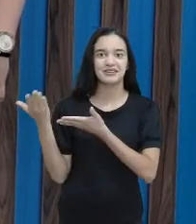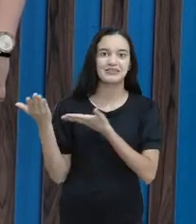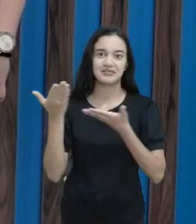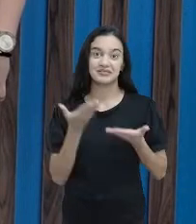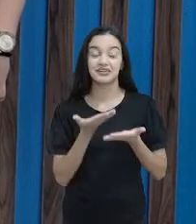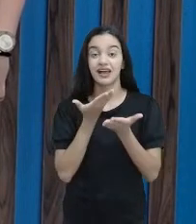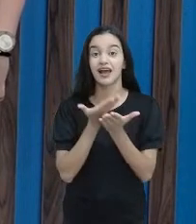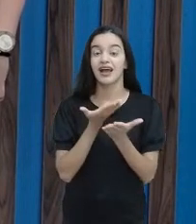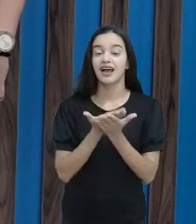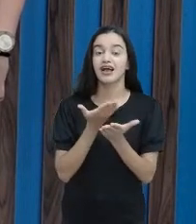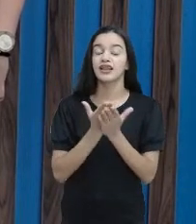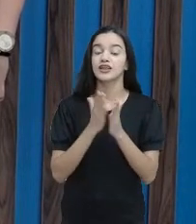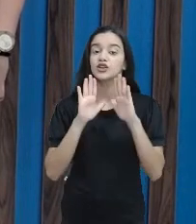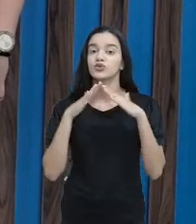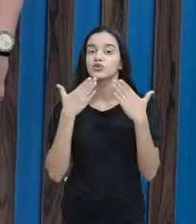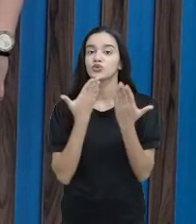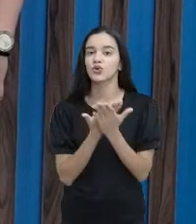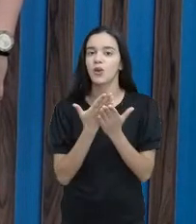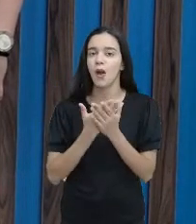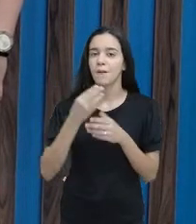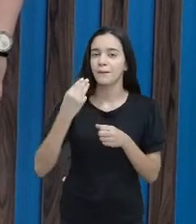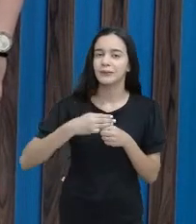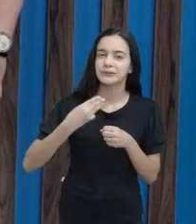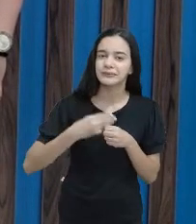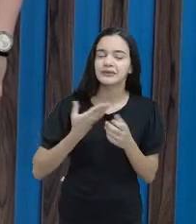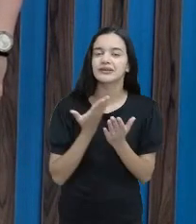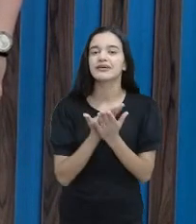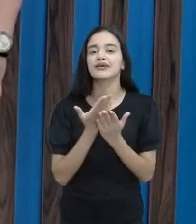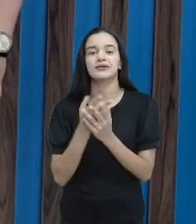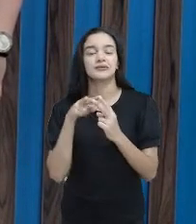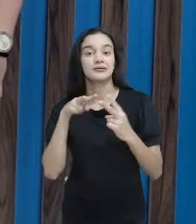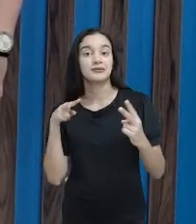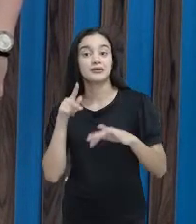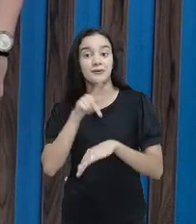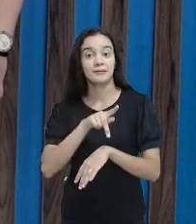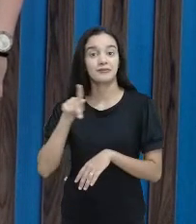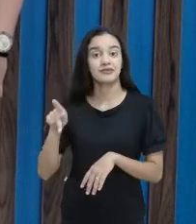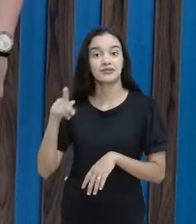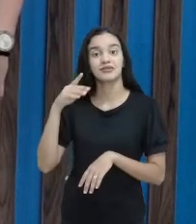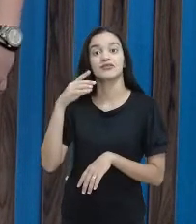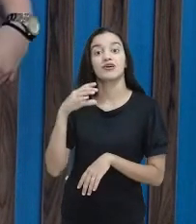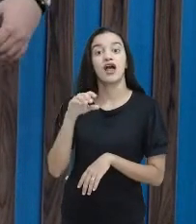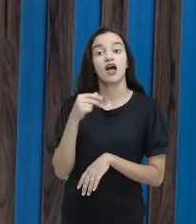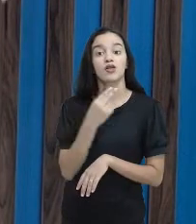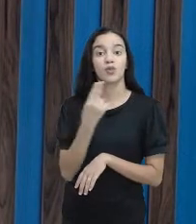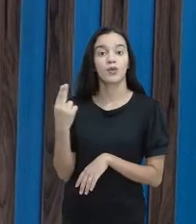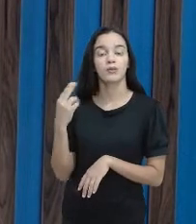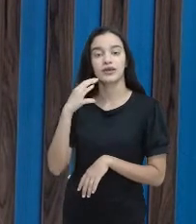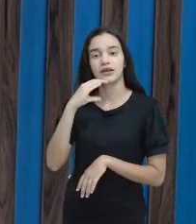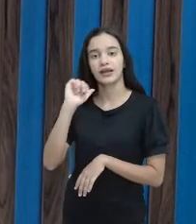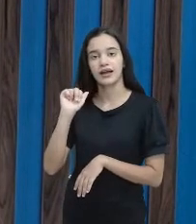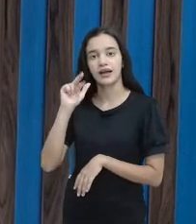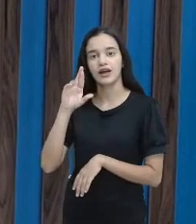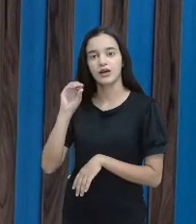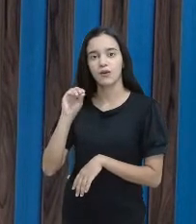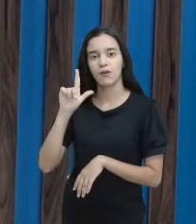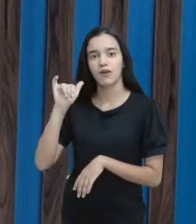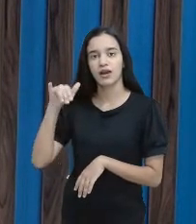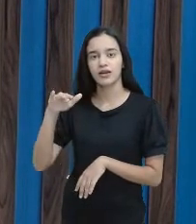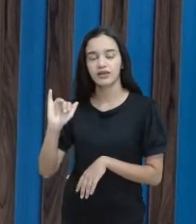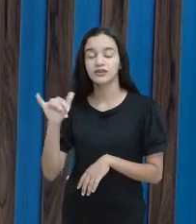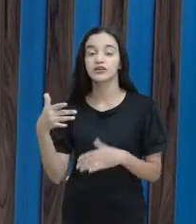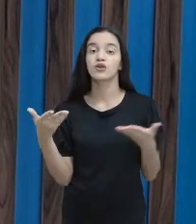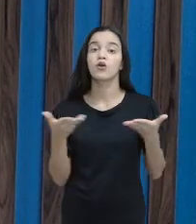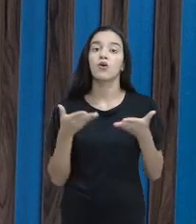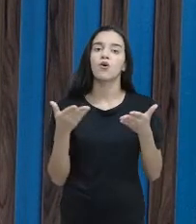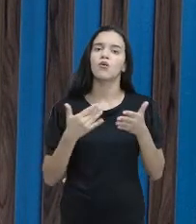bem-vindos a mais essa aula da Escola Municipal para Aulas Digitais. Eu sou a professora Carolina e hoje nós vamos continuar falando um pouquinho de